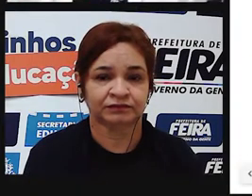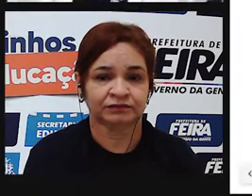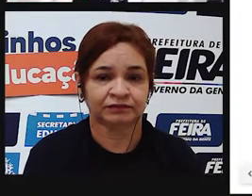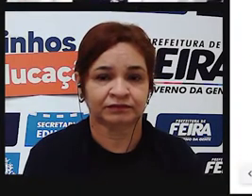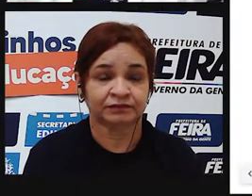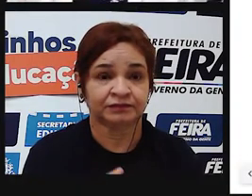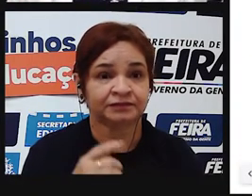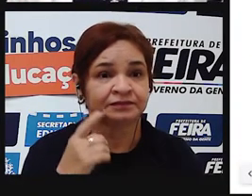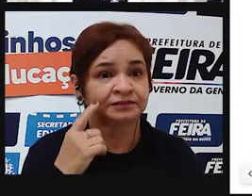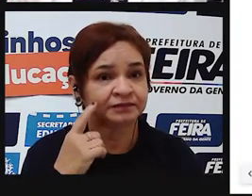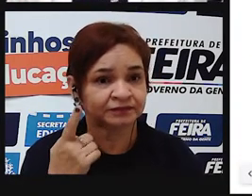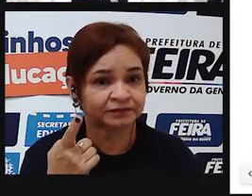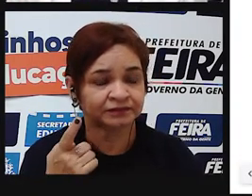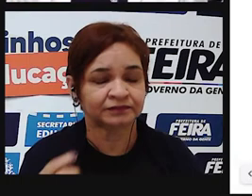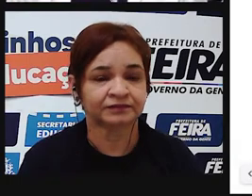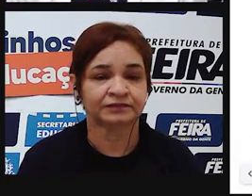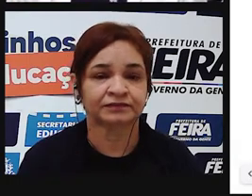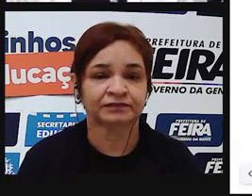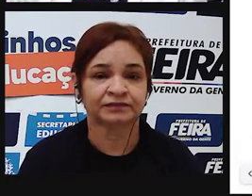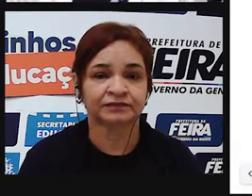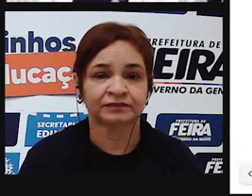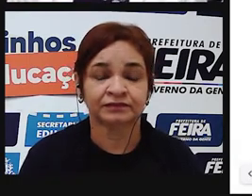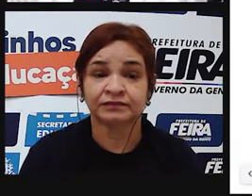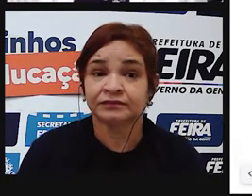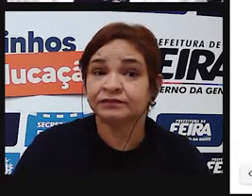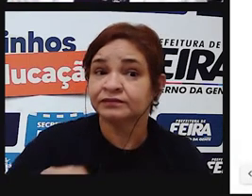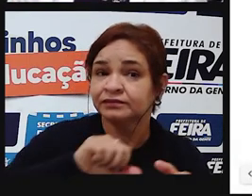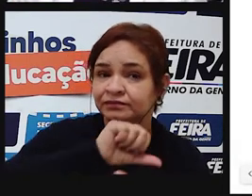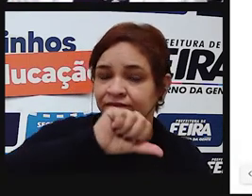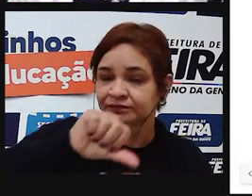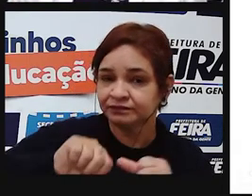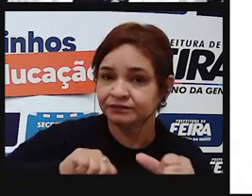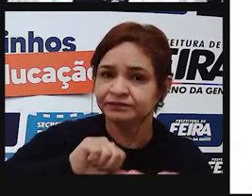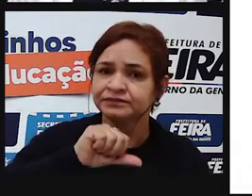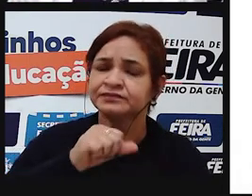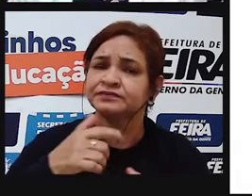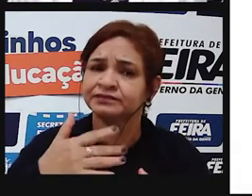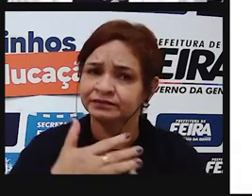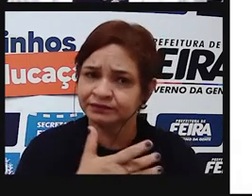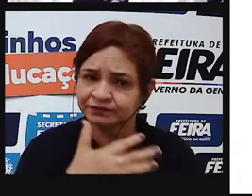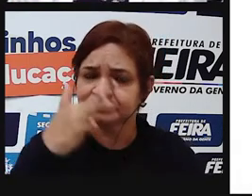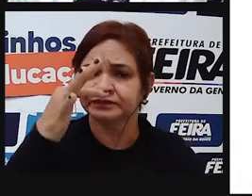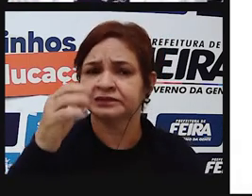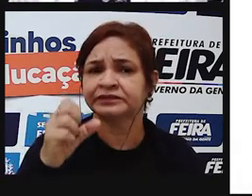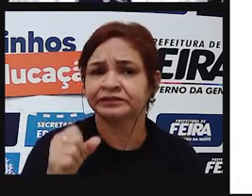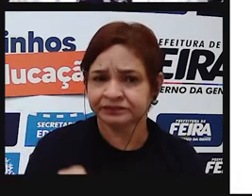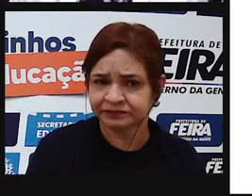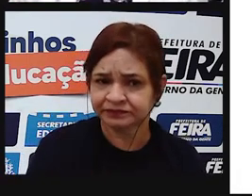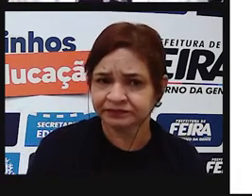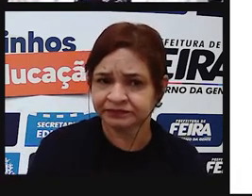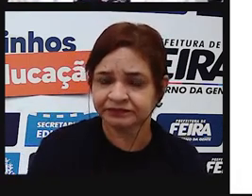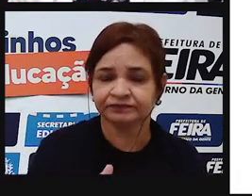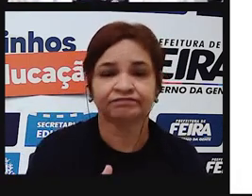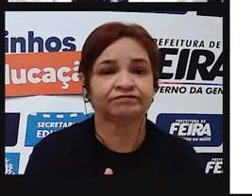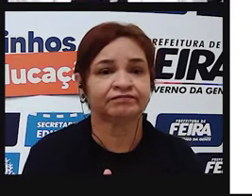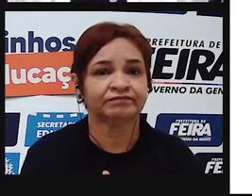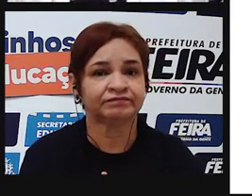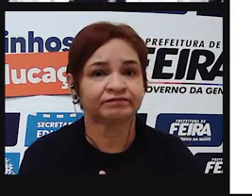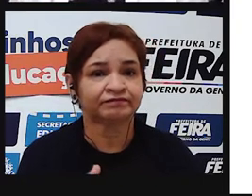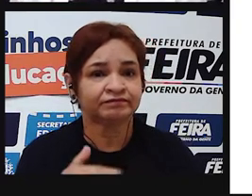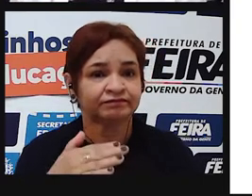Tenho para vocês das transformações que a cidade de Feira de Santana passou